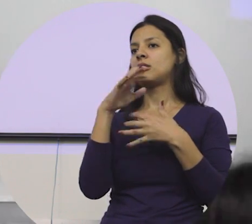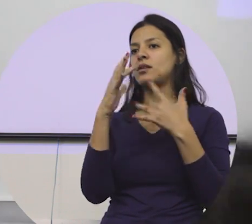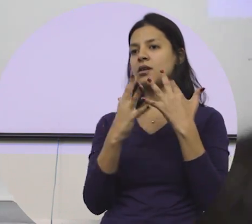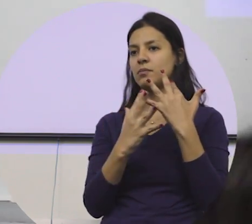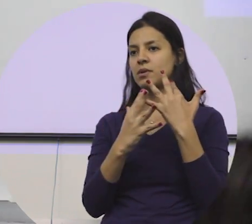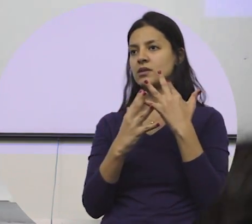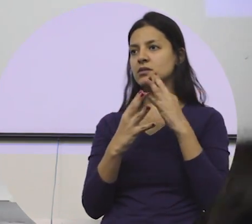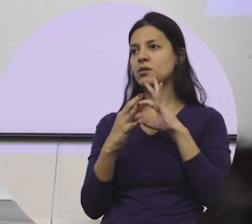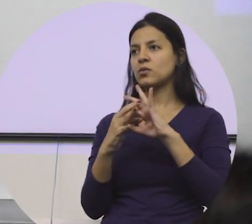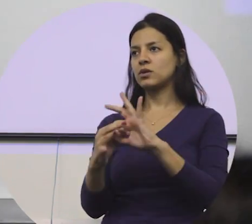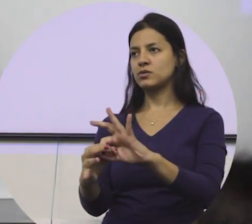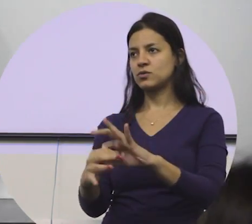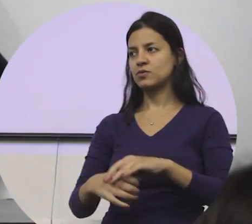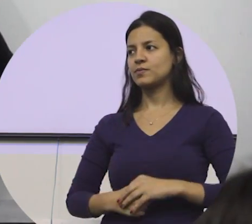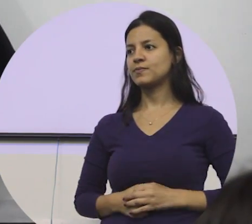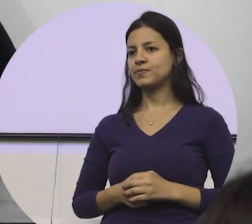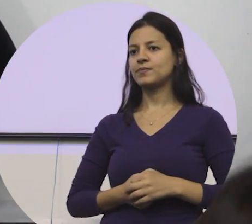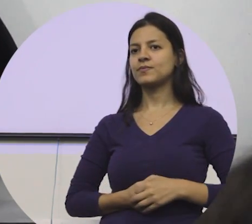em contexto?